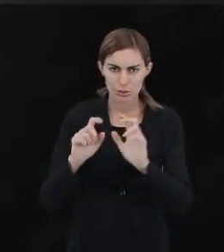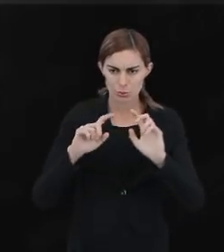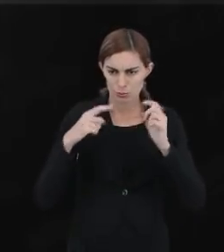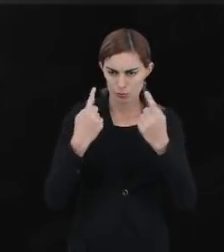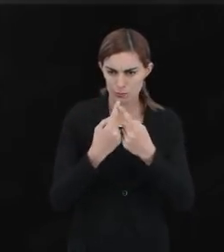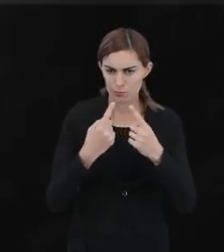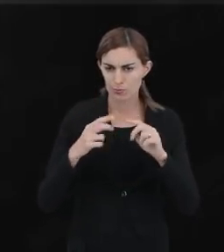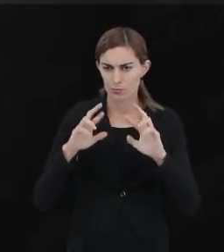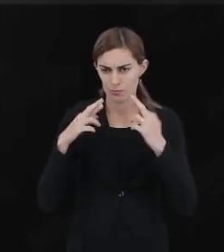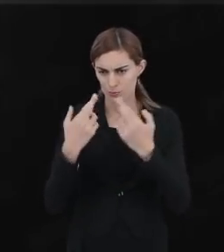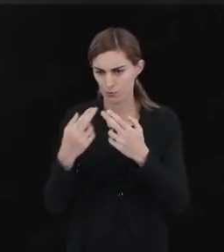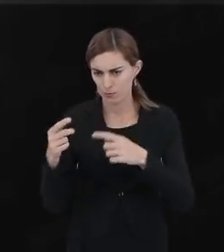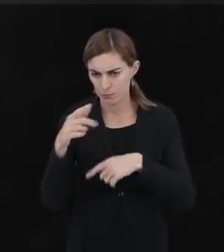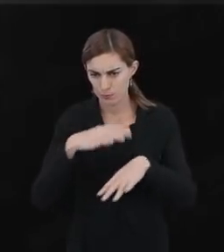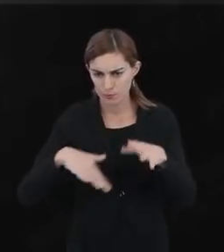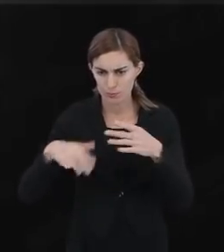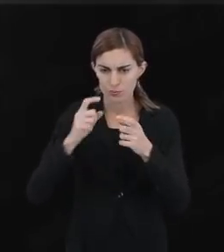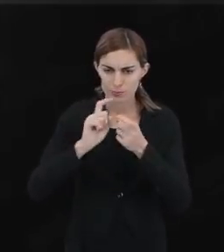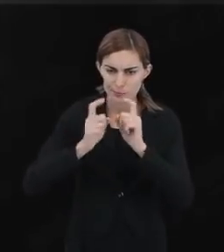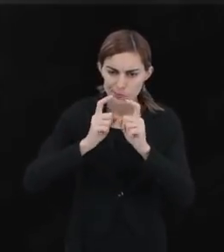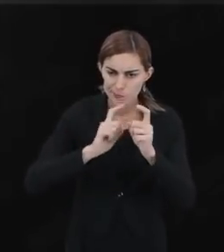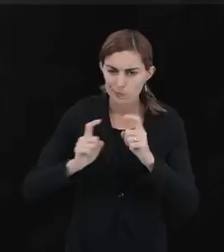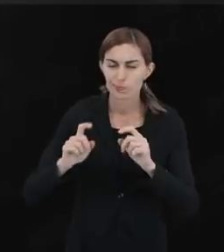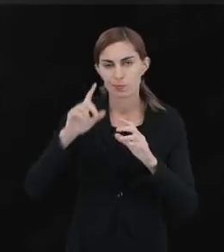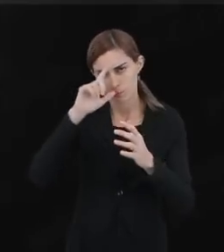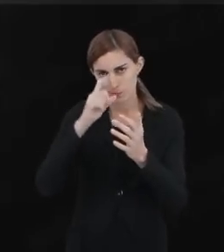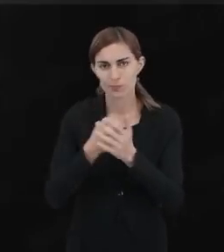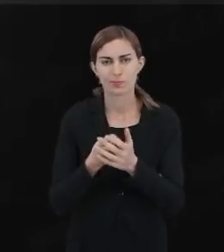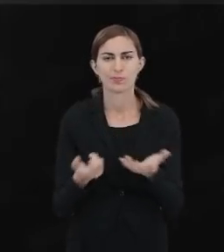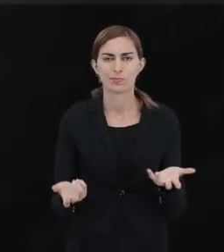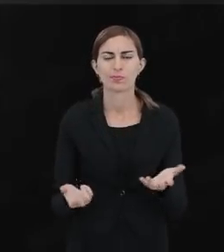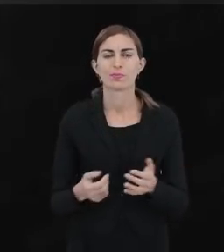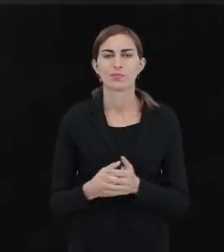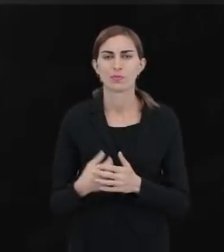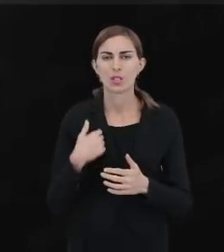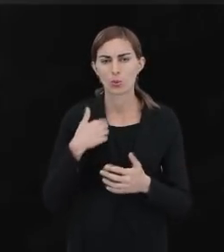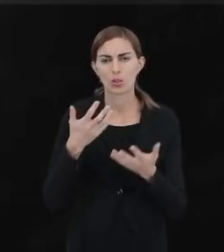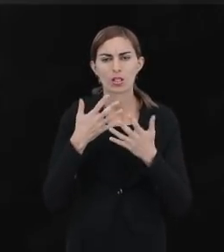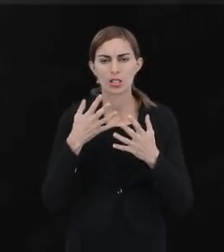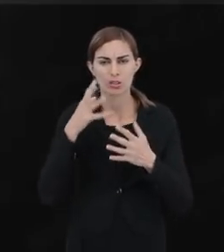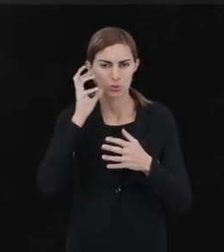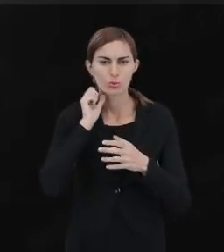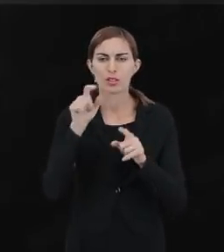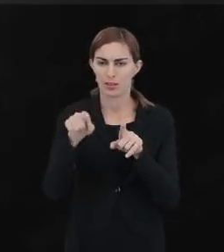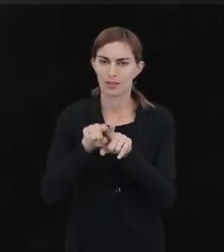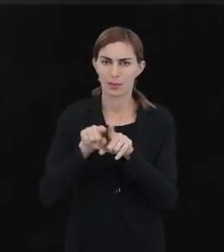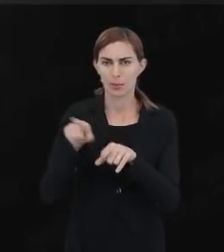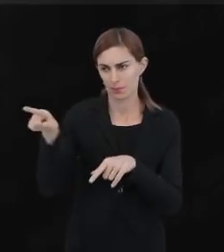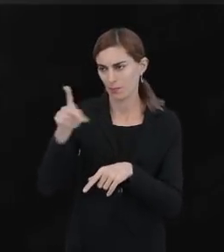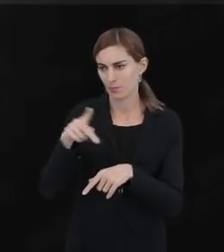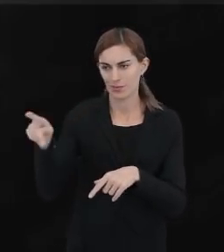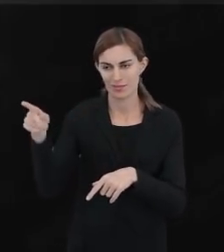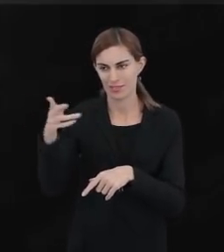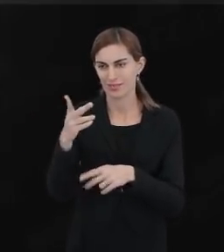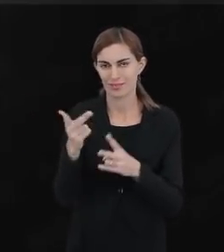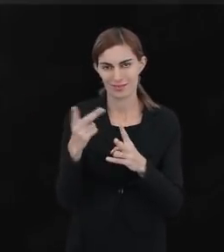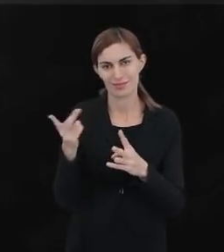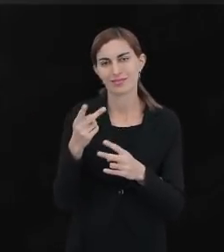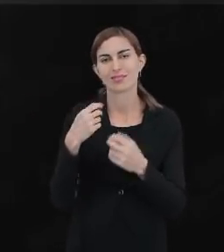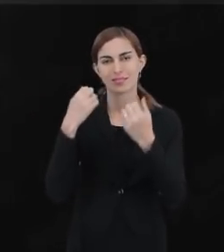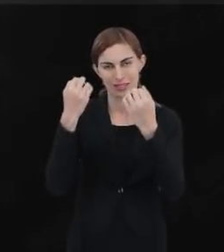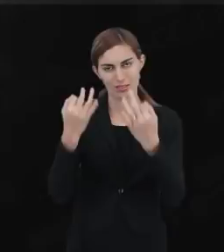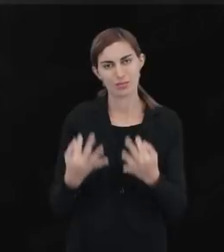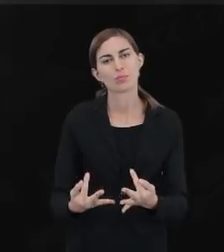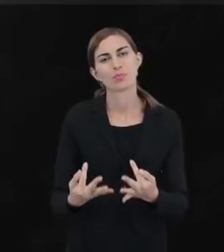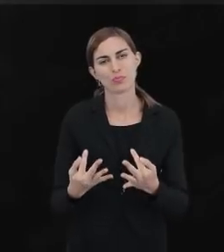coletivo eu gostaria de que houve um pouco também a grande experiência da professora do professor a respeito